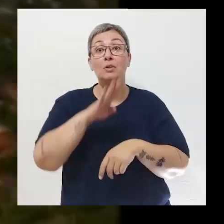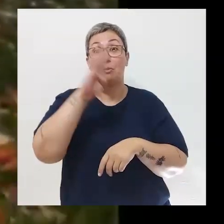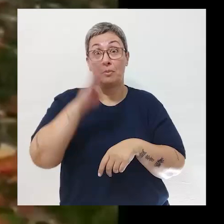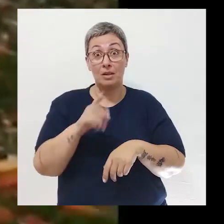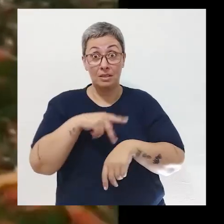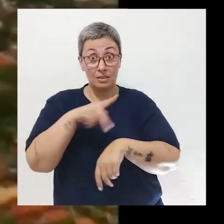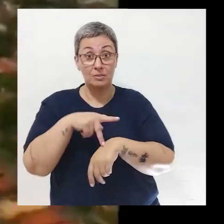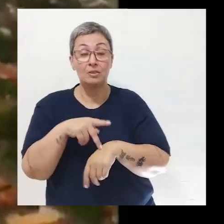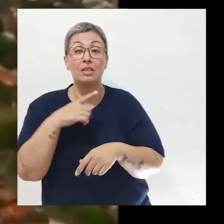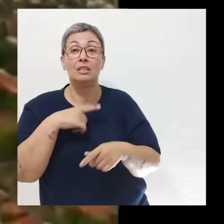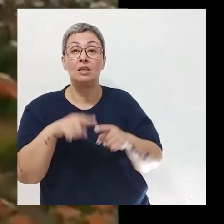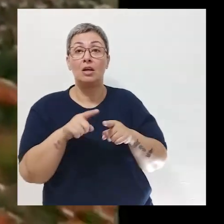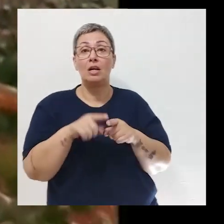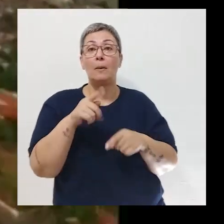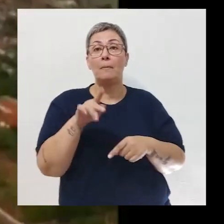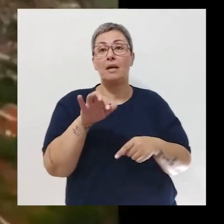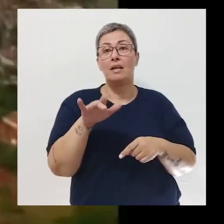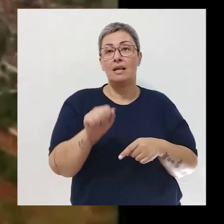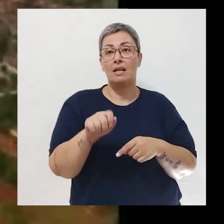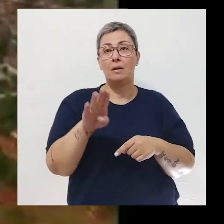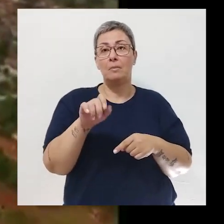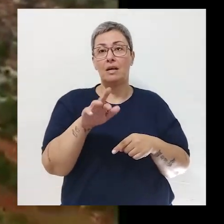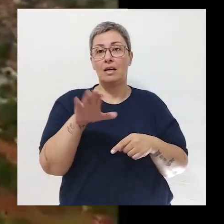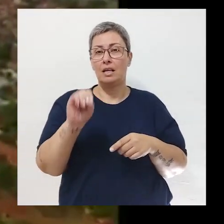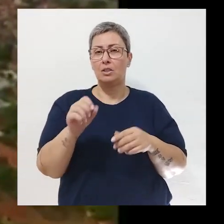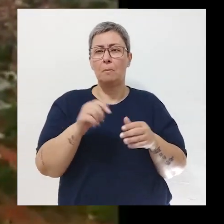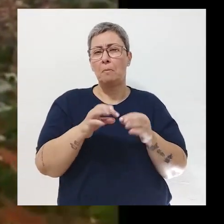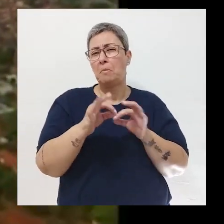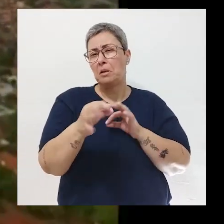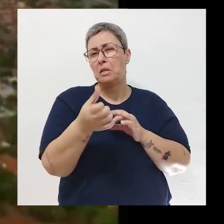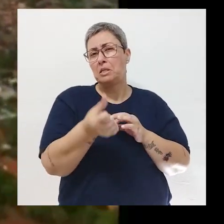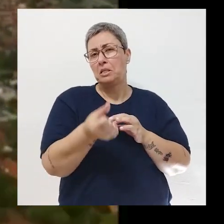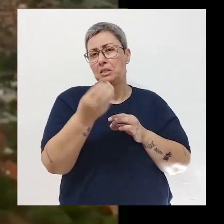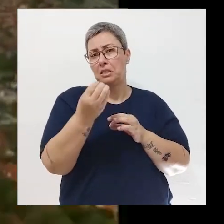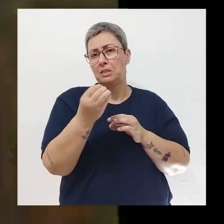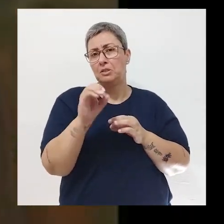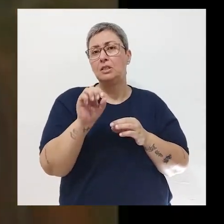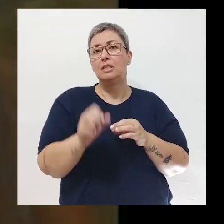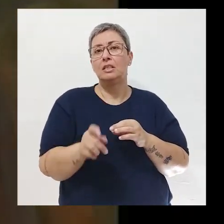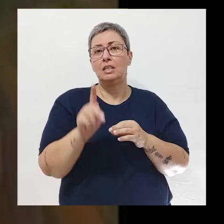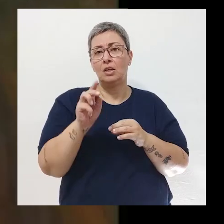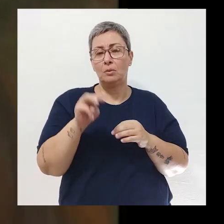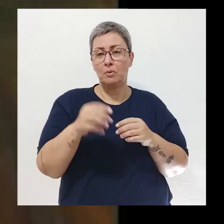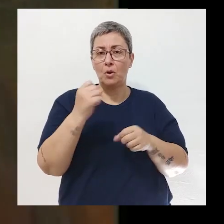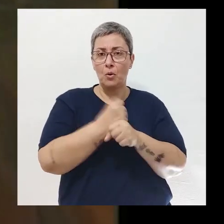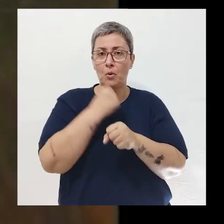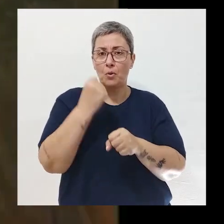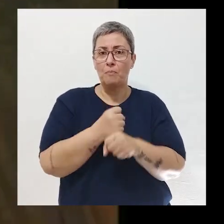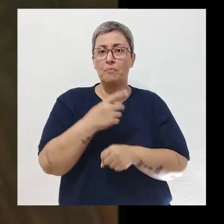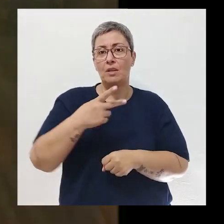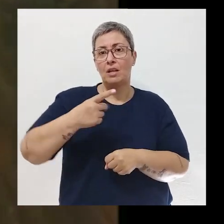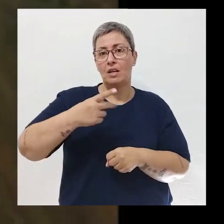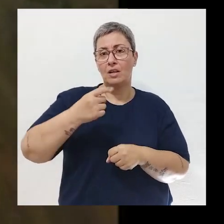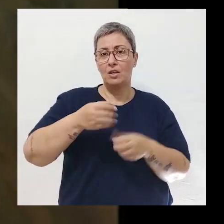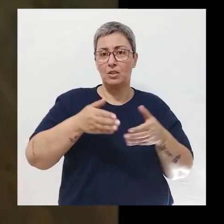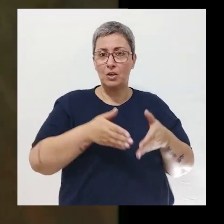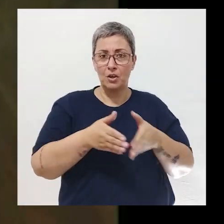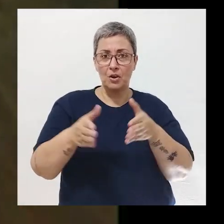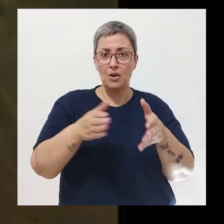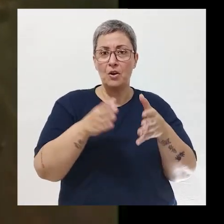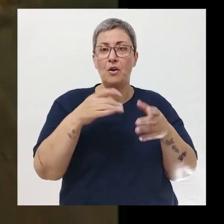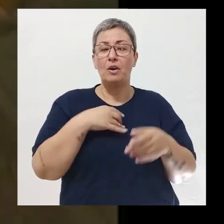inteiro. Estamos em Pereira Barreto, a cerca de 600 quilômetros da capital, onde foi construído o segundo maior